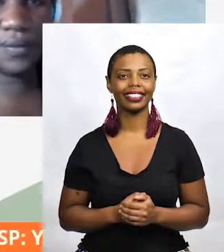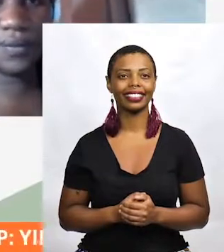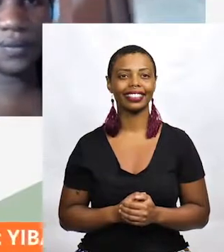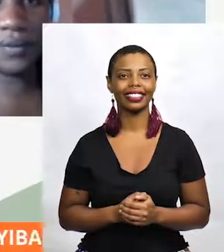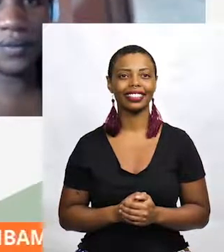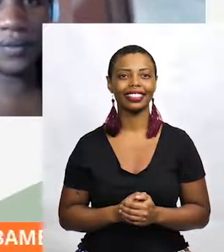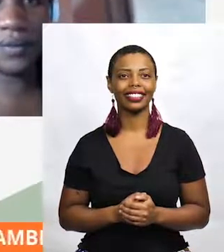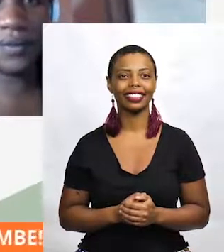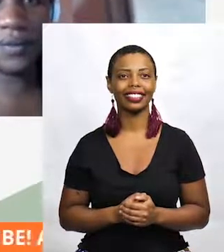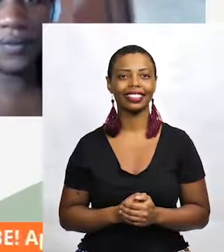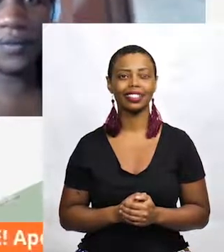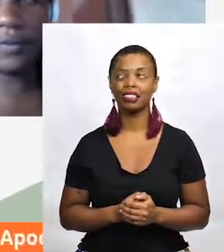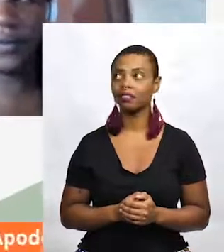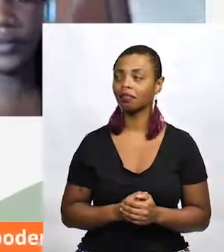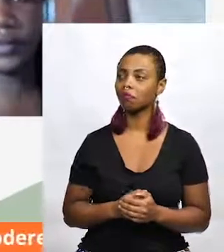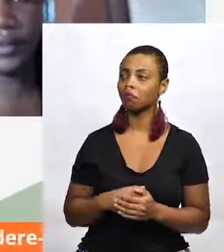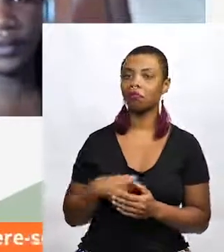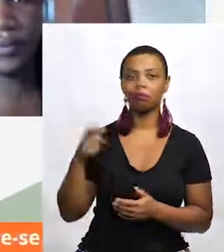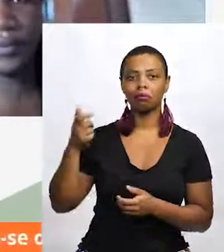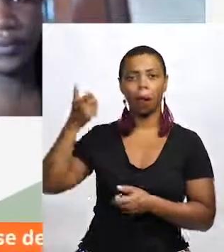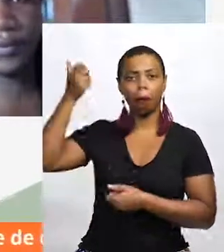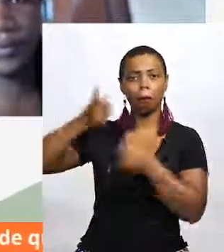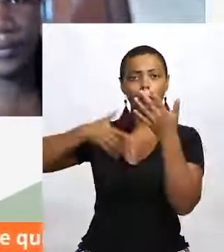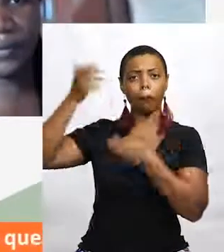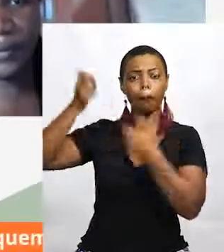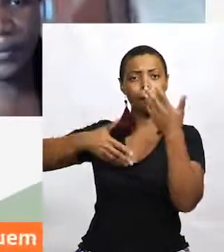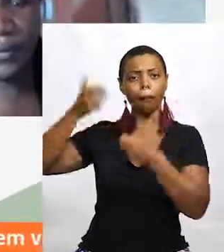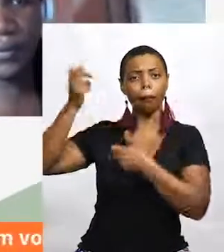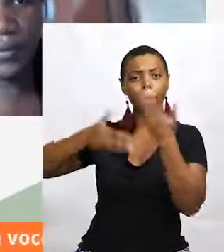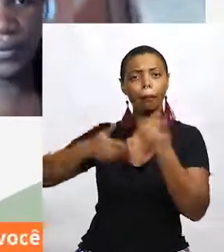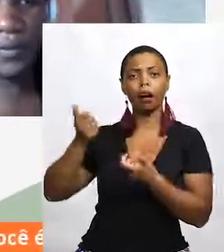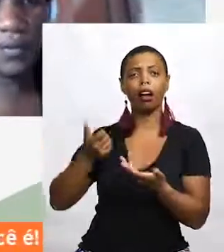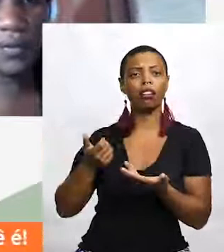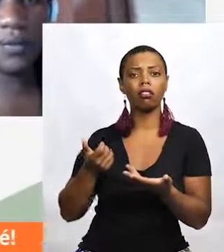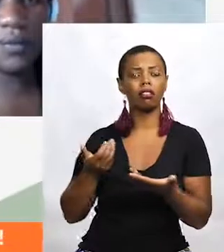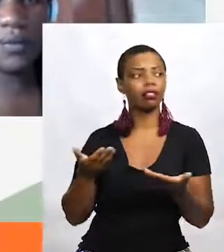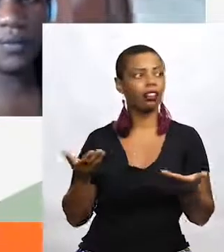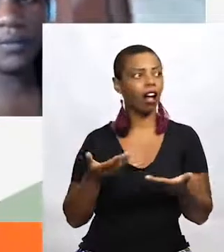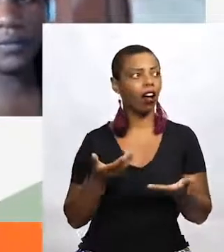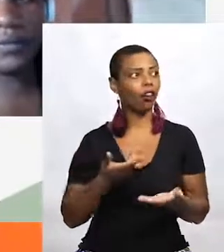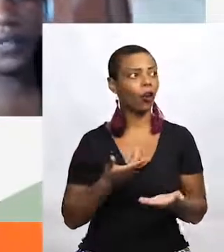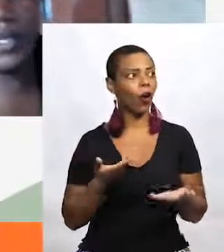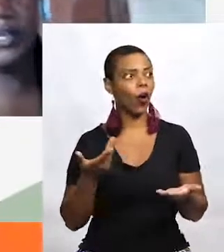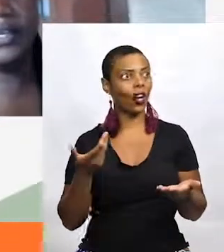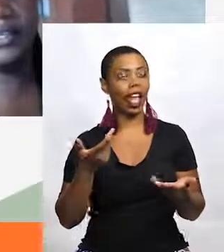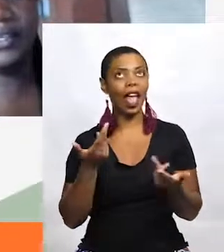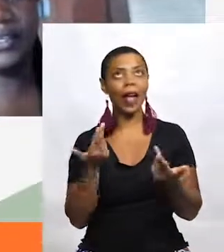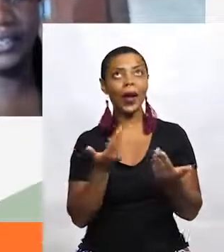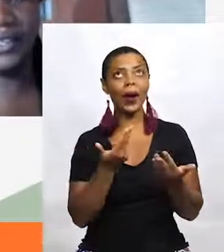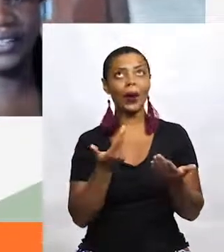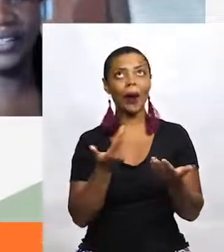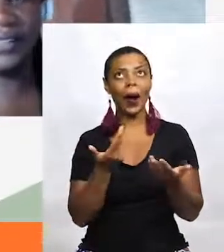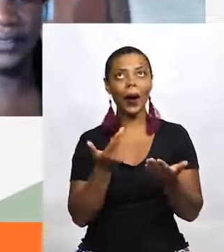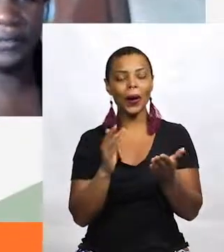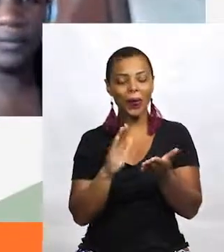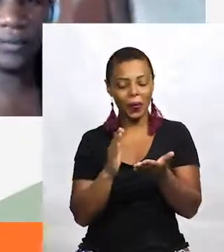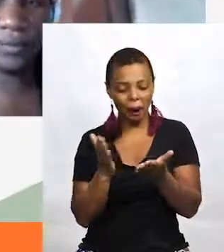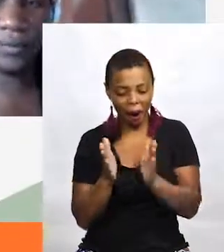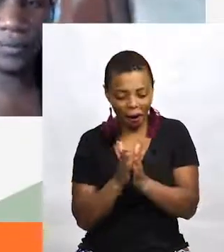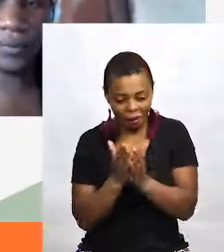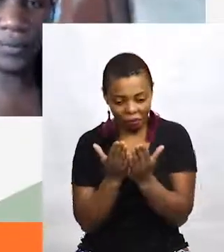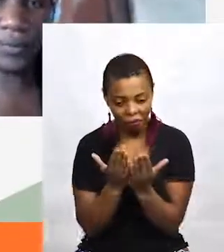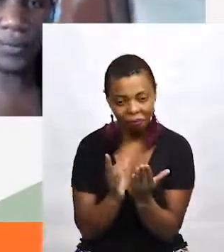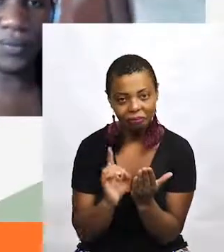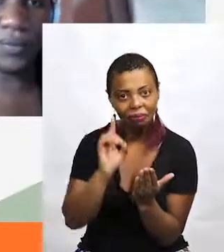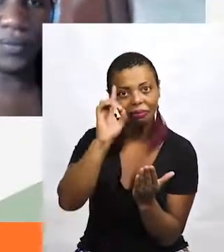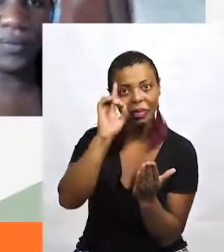O que a gente faz depois de escutar toda essa bíblia preta de como sobreviver, não